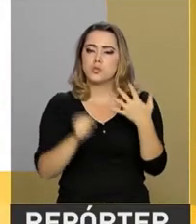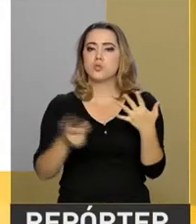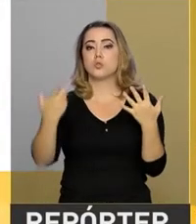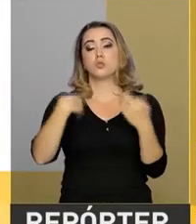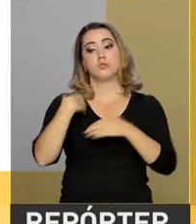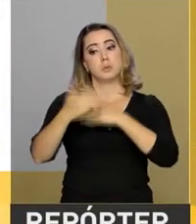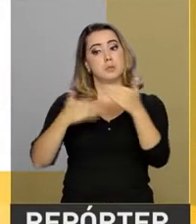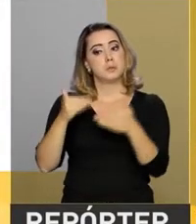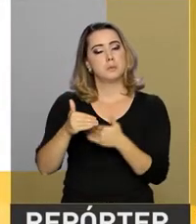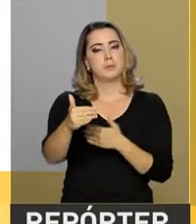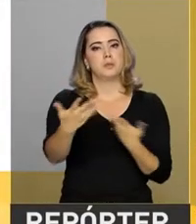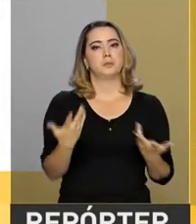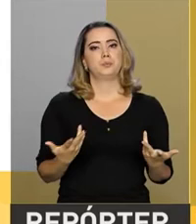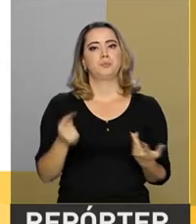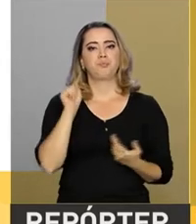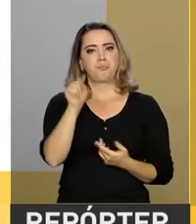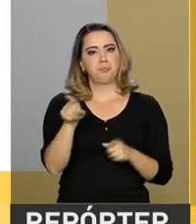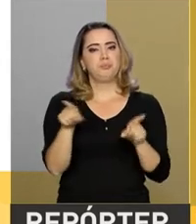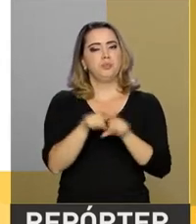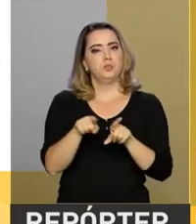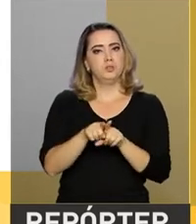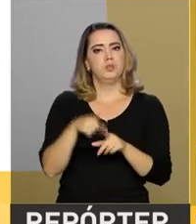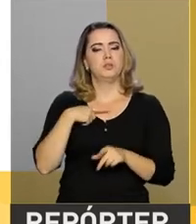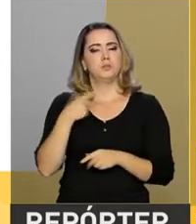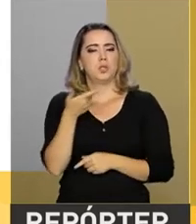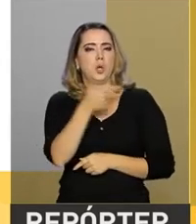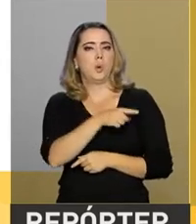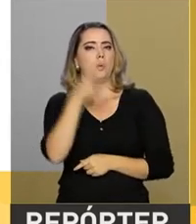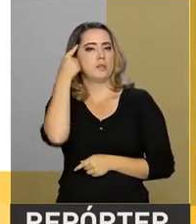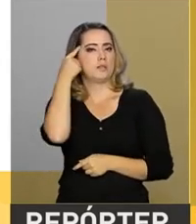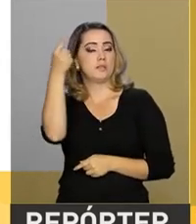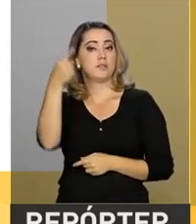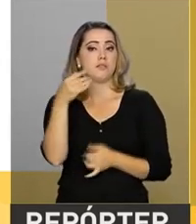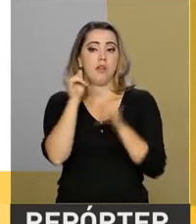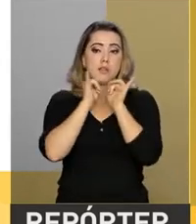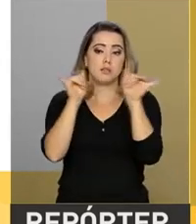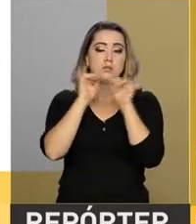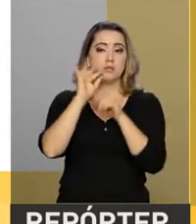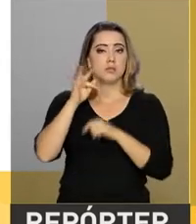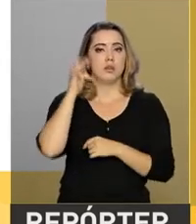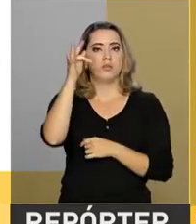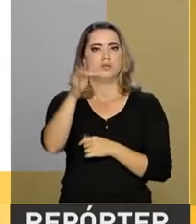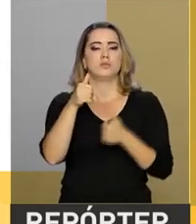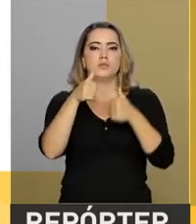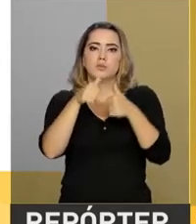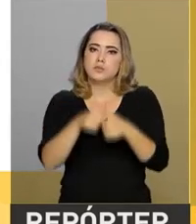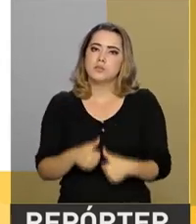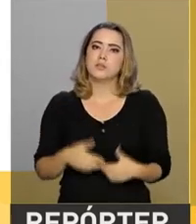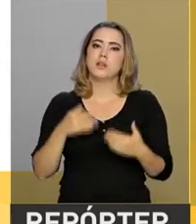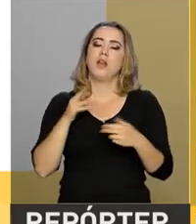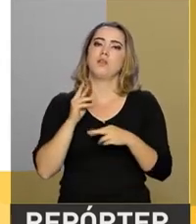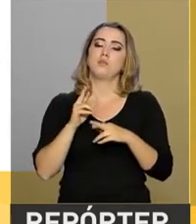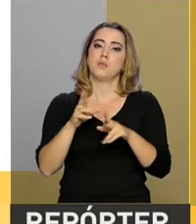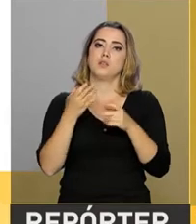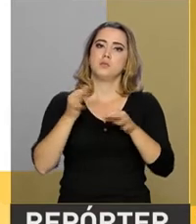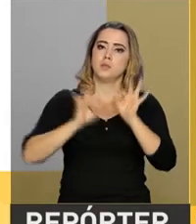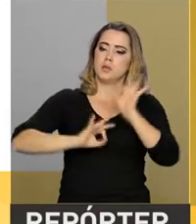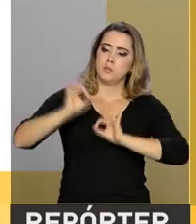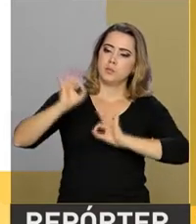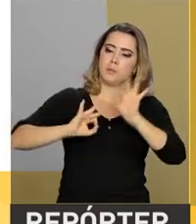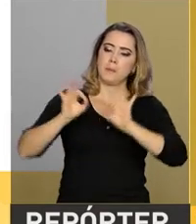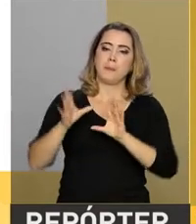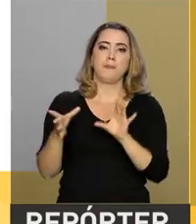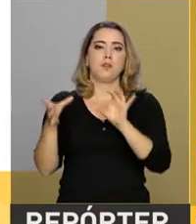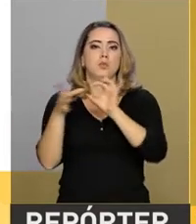por desempenho, e que ele também tem outras ideias que em breve ele vai anunciar, está disposto a uma reestruturação, fortalecimento